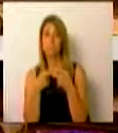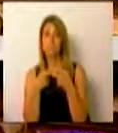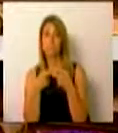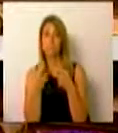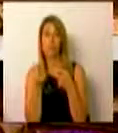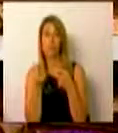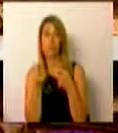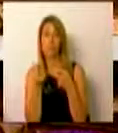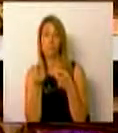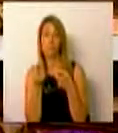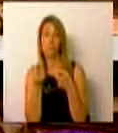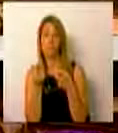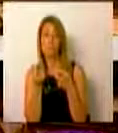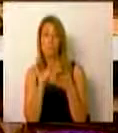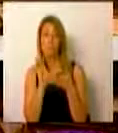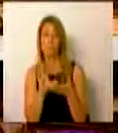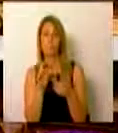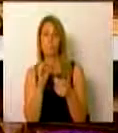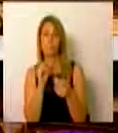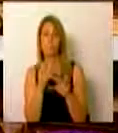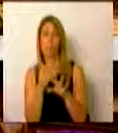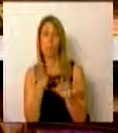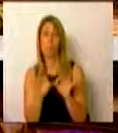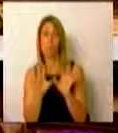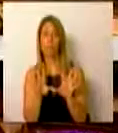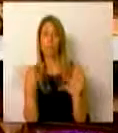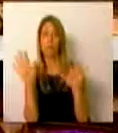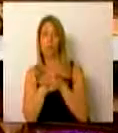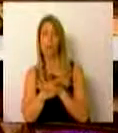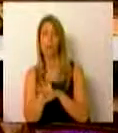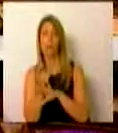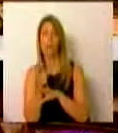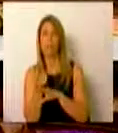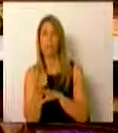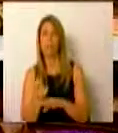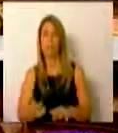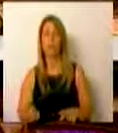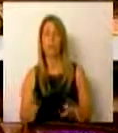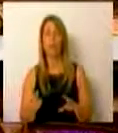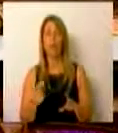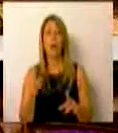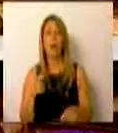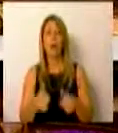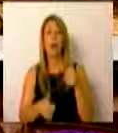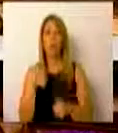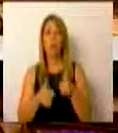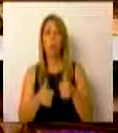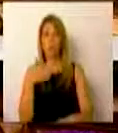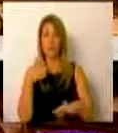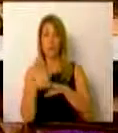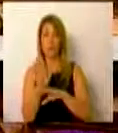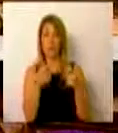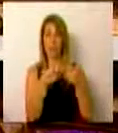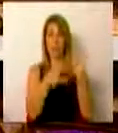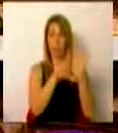tributária ou antecedente da lavagem de dinheiro e, portanto, há aqui uma concorrência direta nas alterações dos tipos legais entre